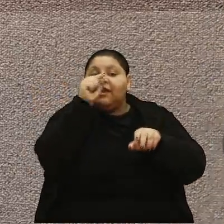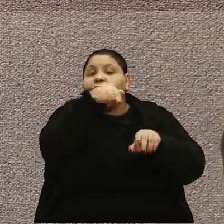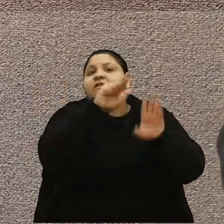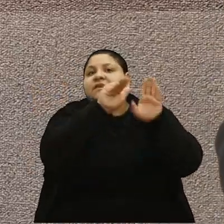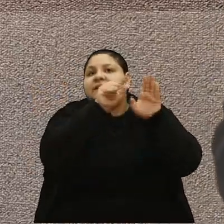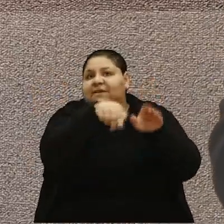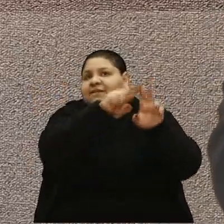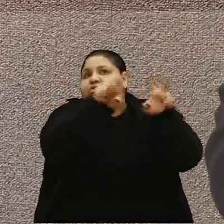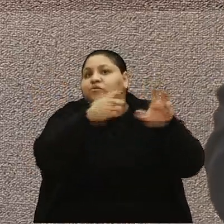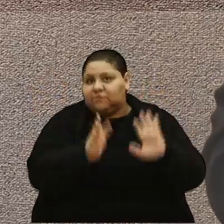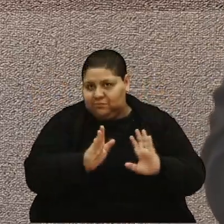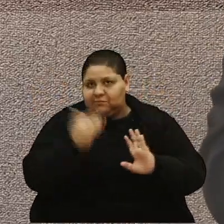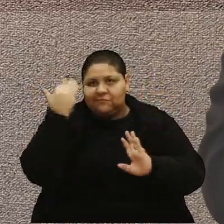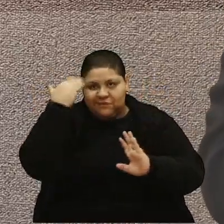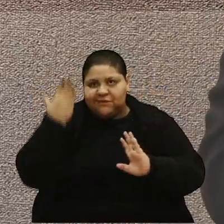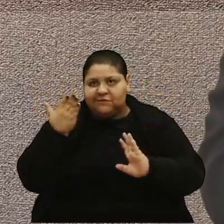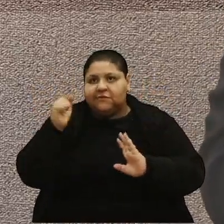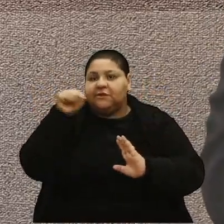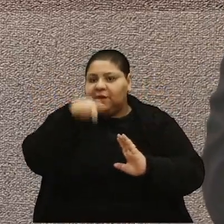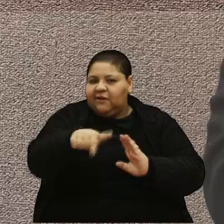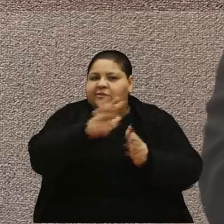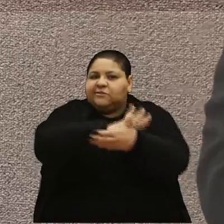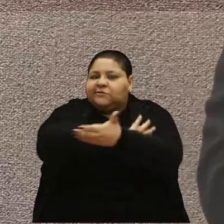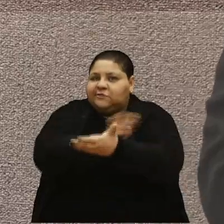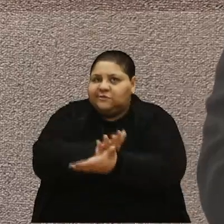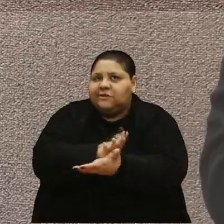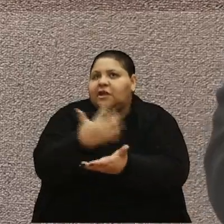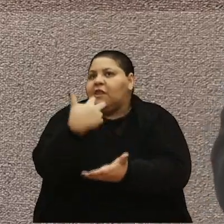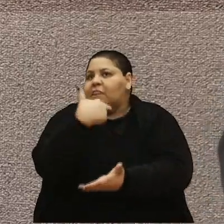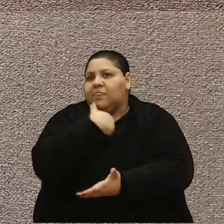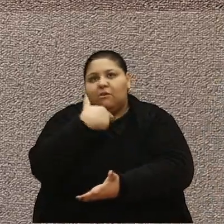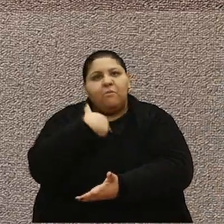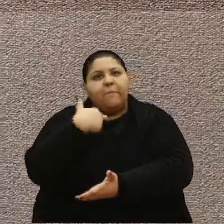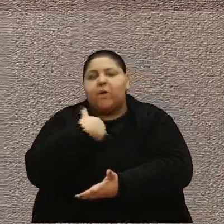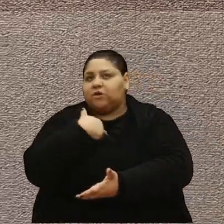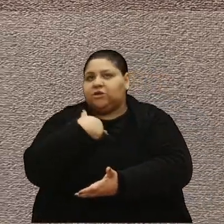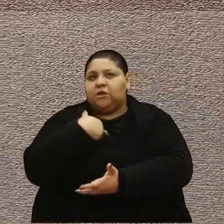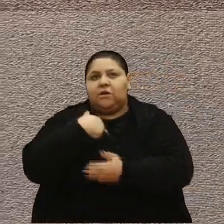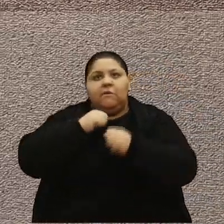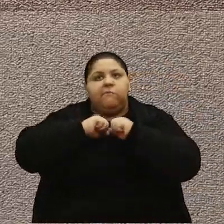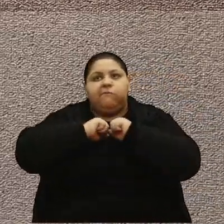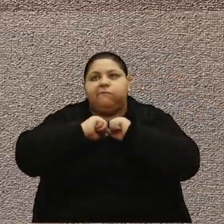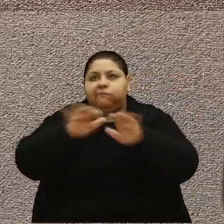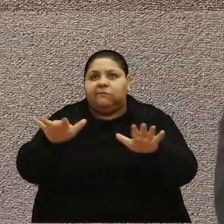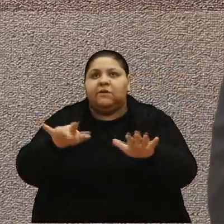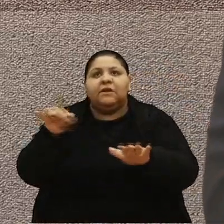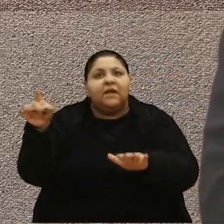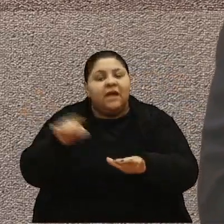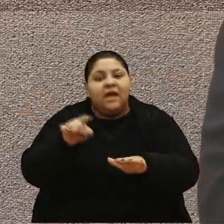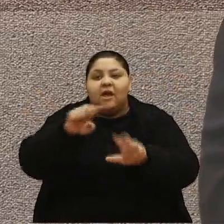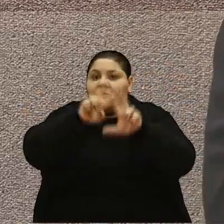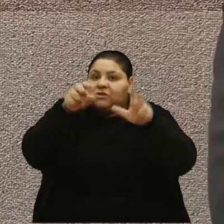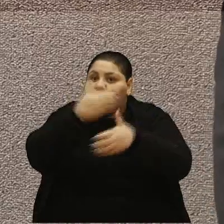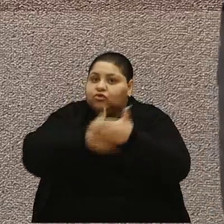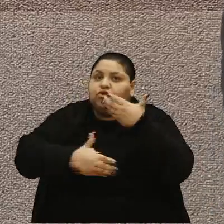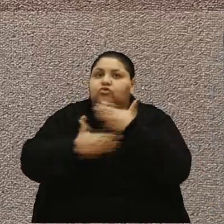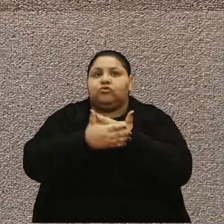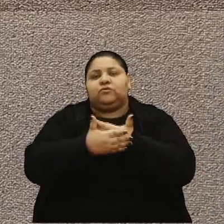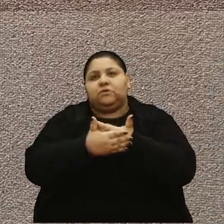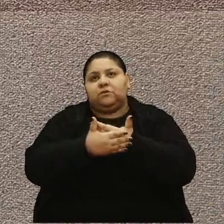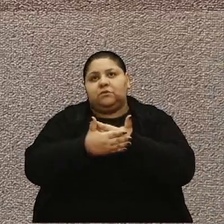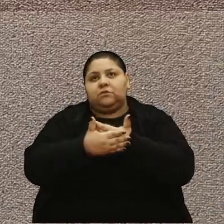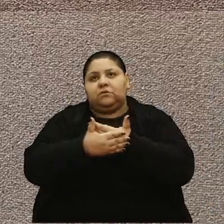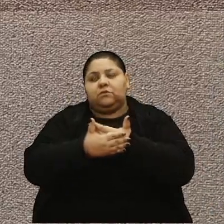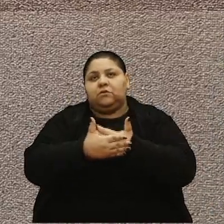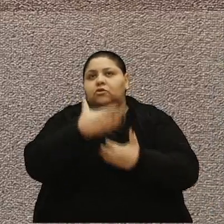essa situação dos preconceitos não pode ter rosto. Ela é uma causa de todos nós.